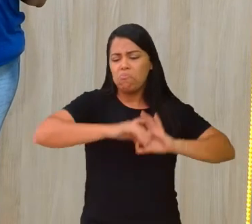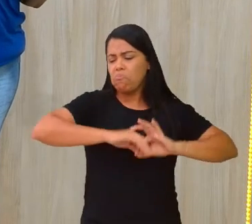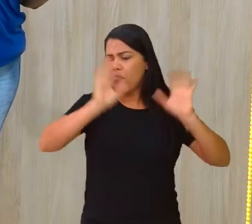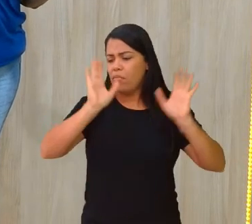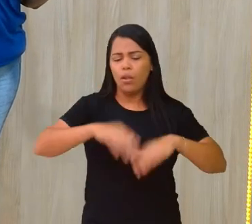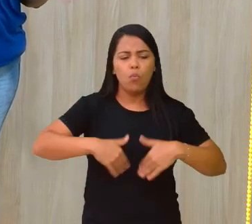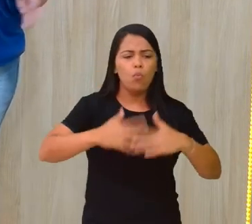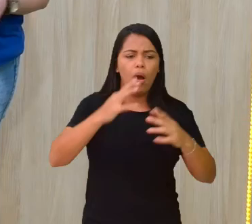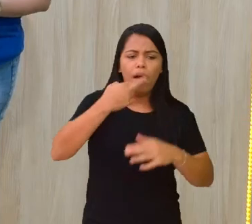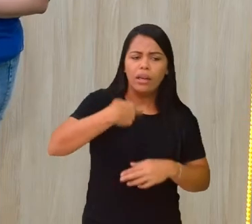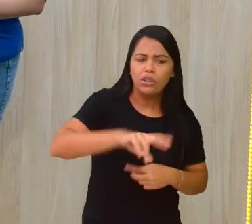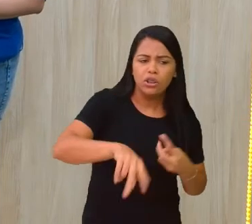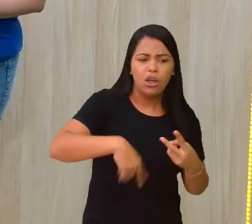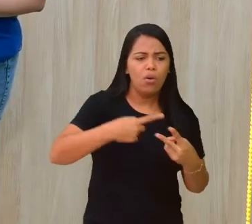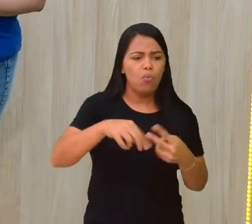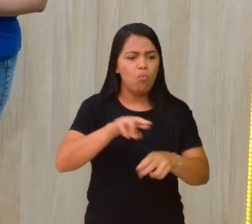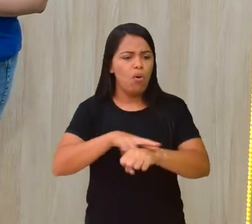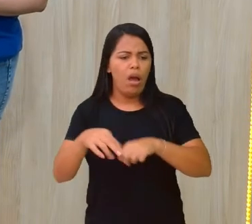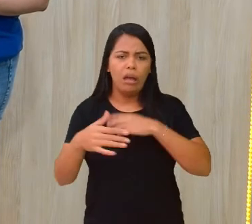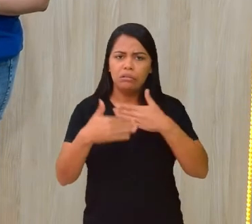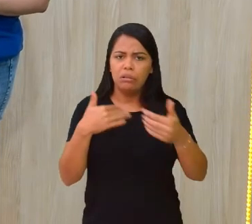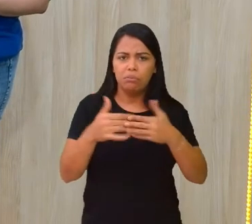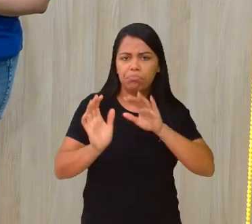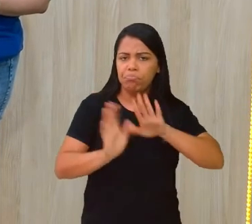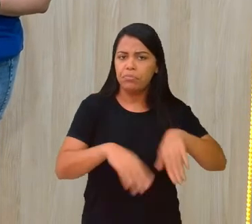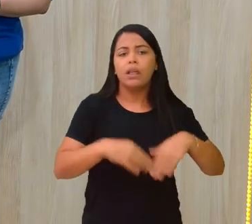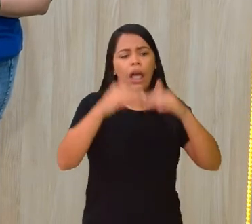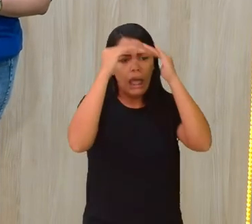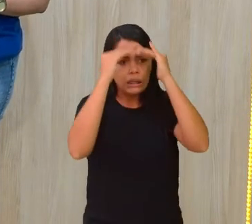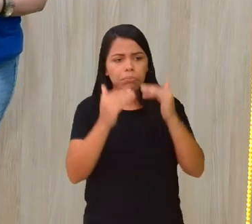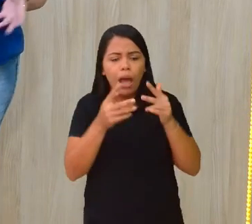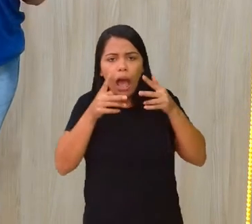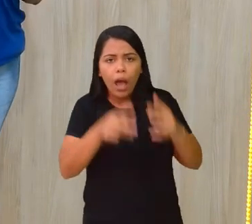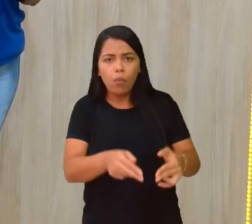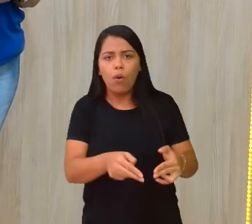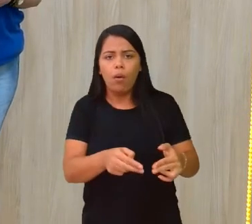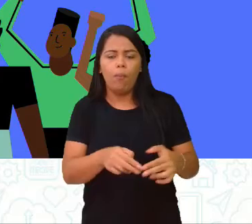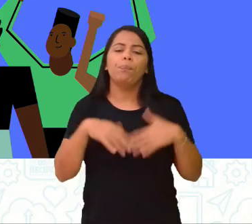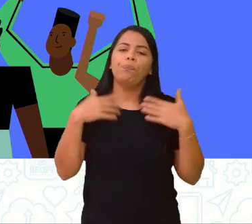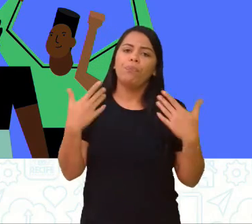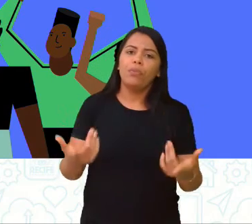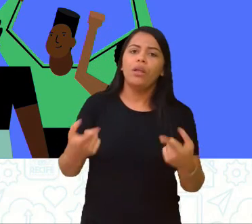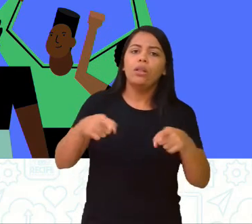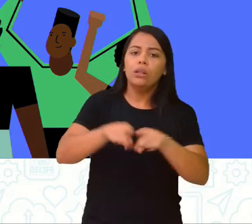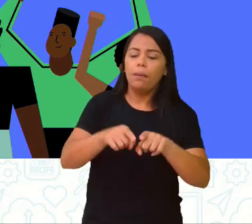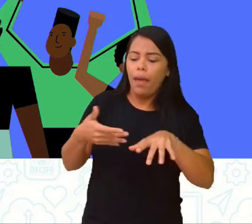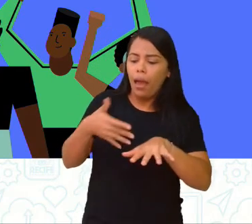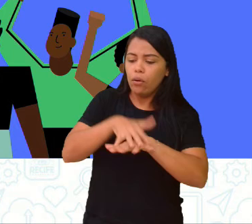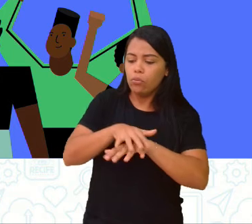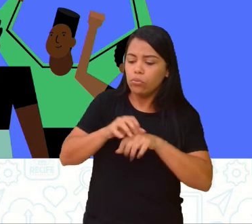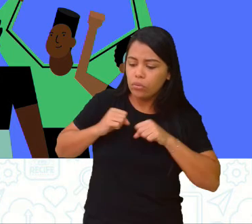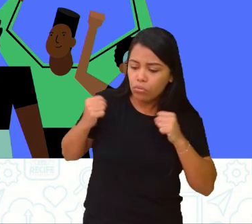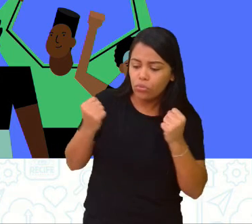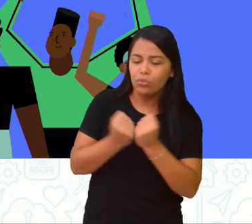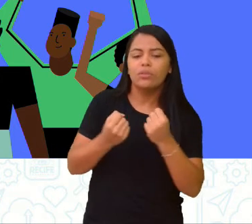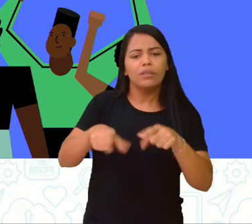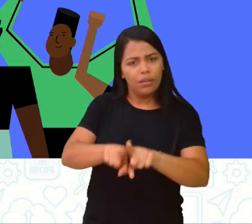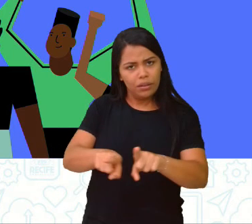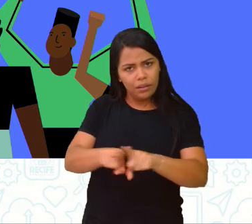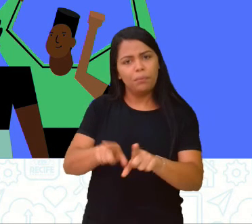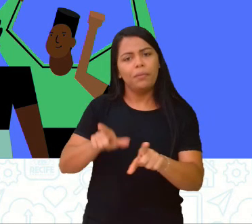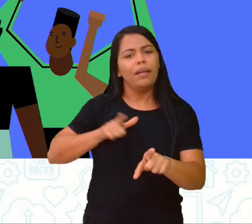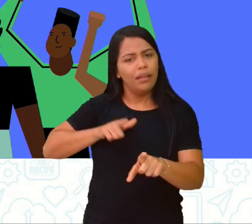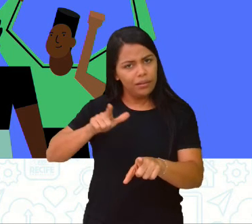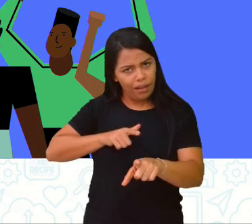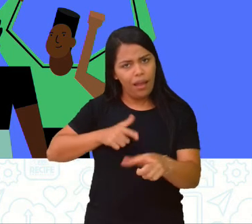religião, enfim, tá? Então, combate ao preconceito e a inclusão social, né? Porque isso também envolve a